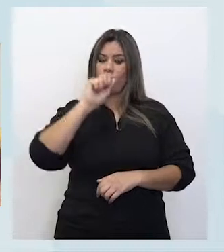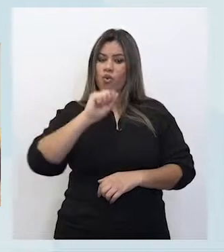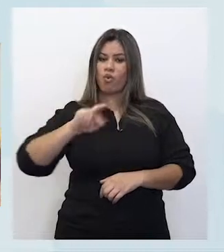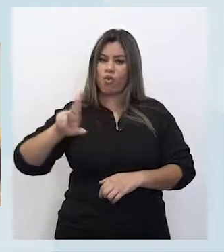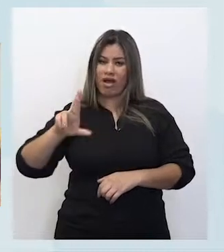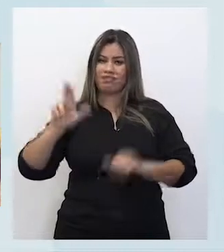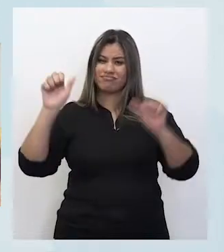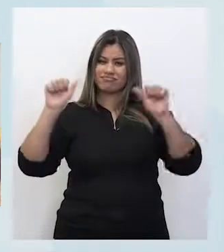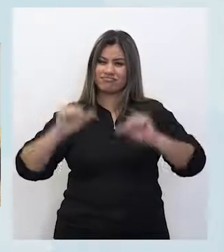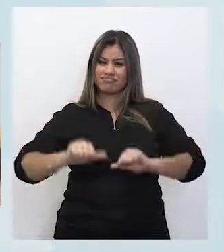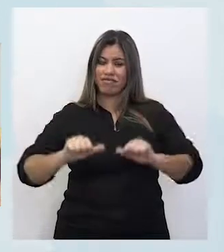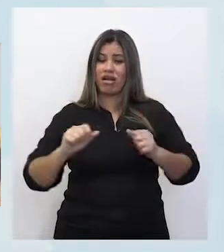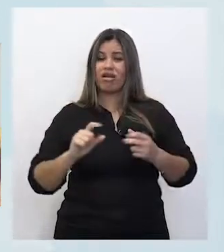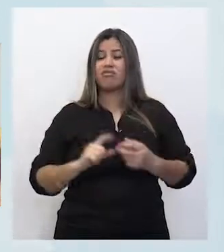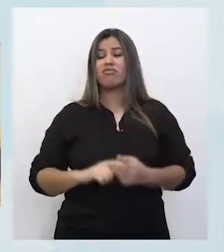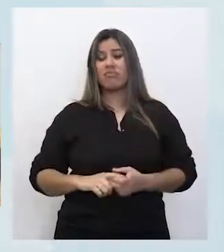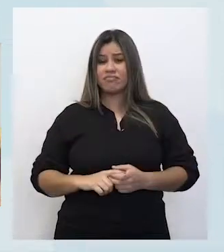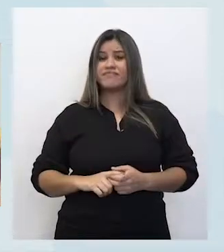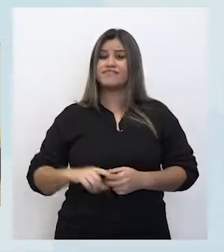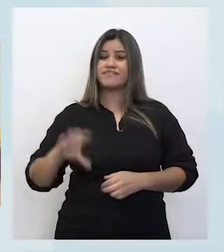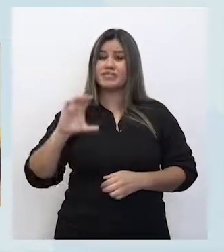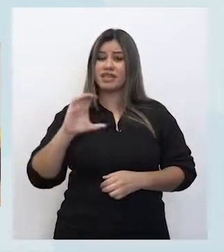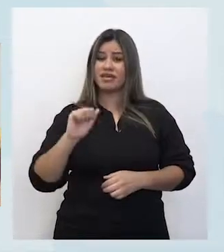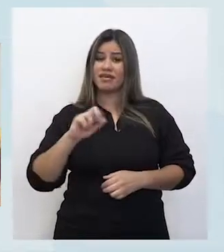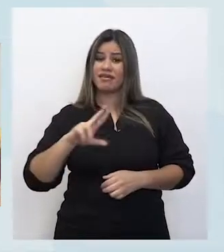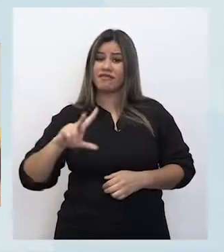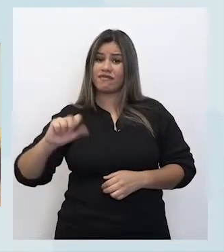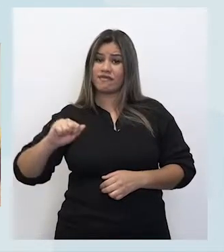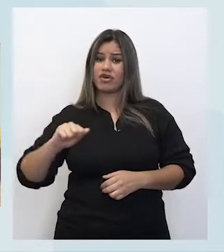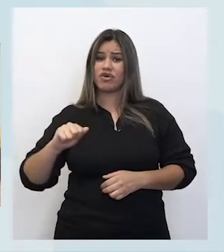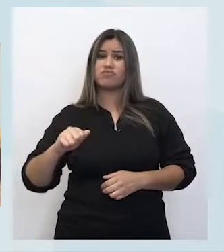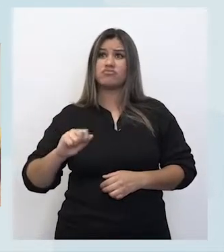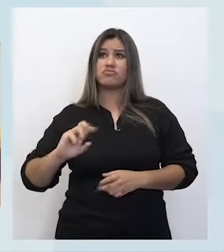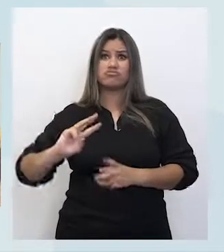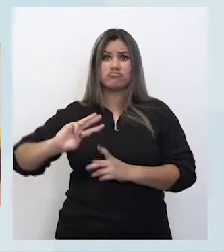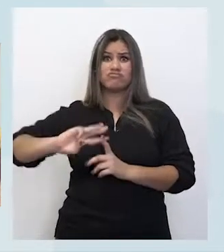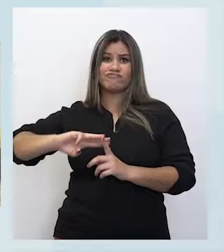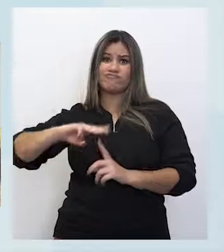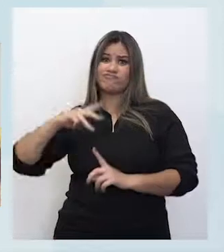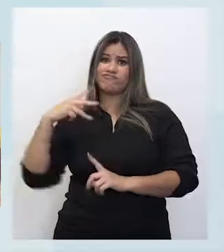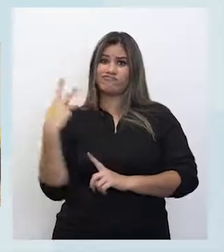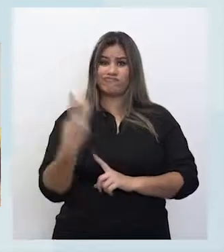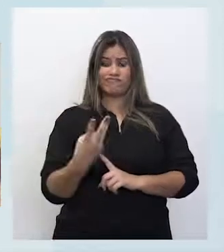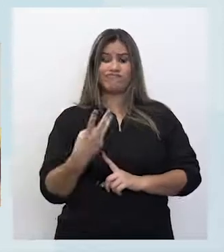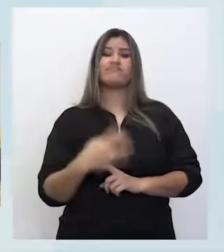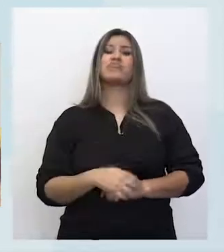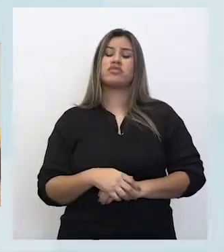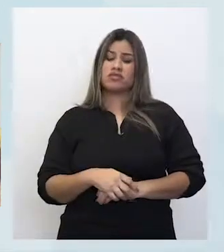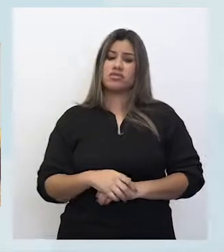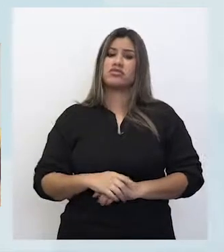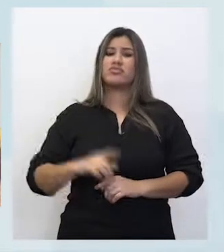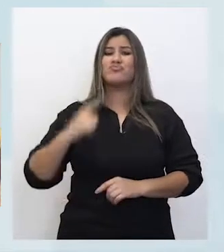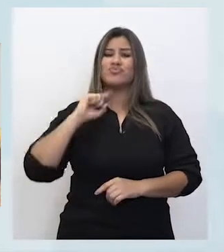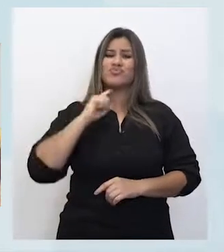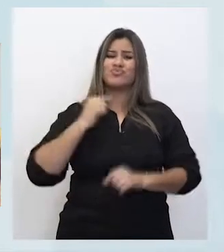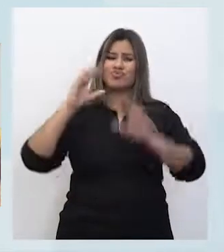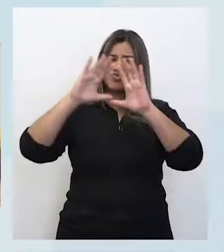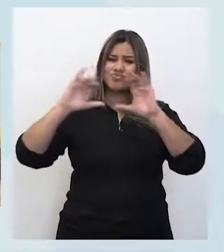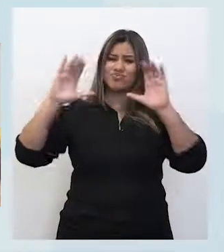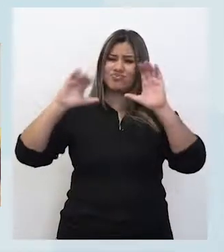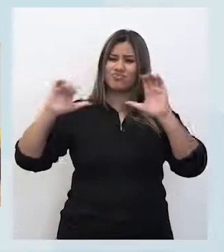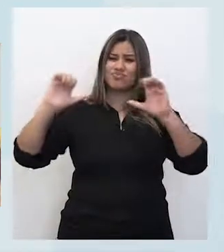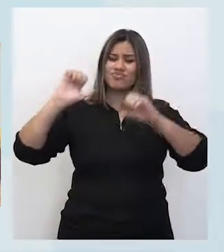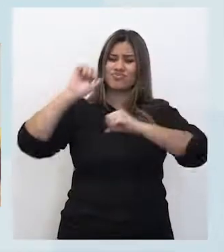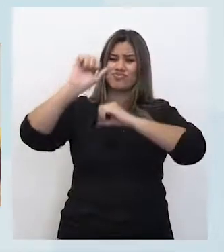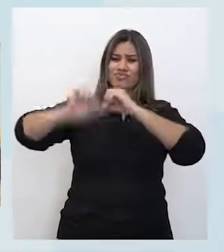do carvão triplicou no Brasil nos últimos 40 anos e os níveis perigosos de poluição atmosférica ao